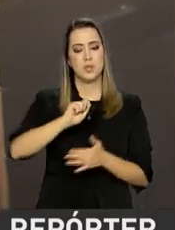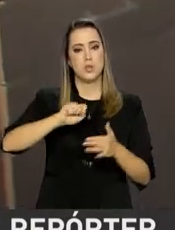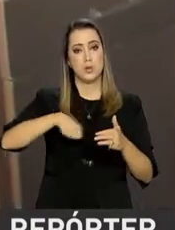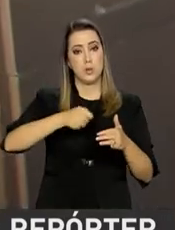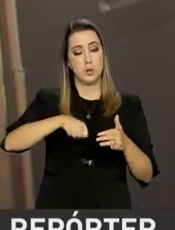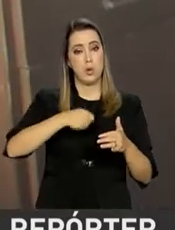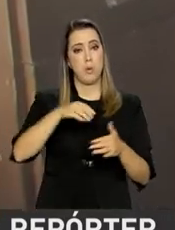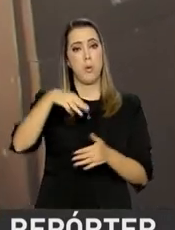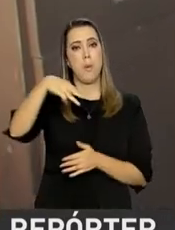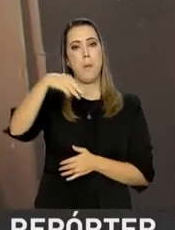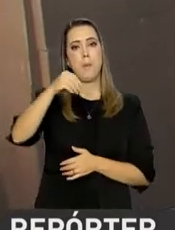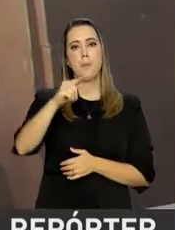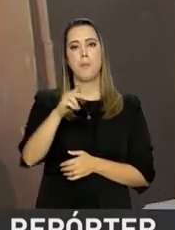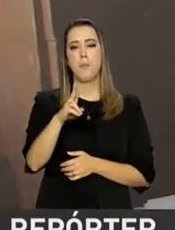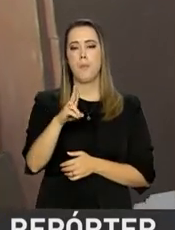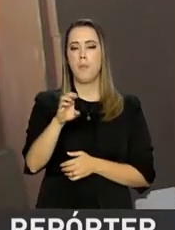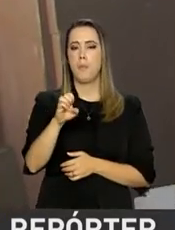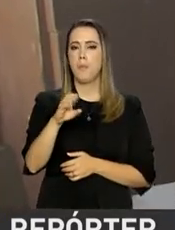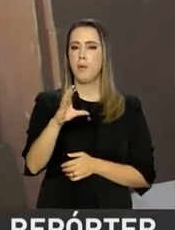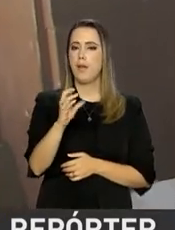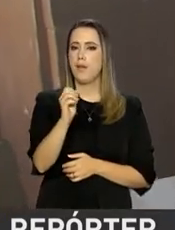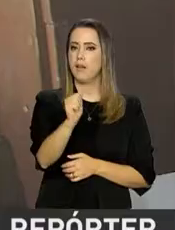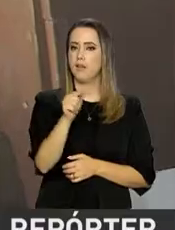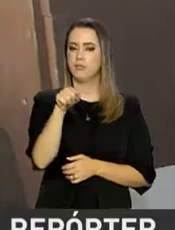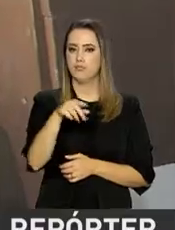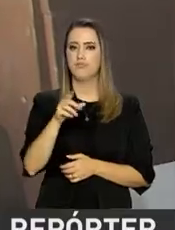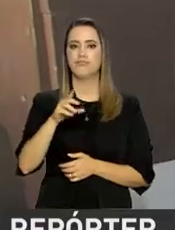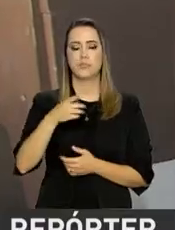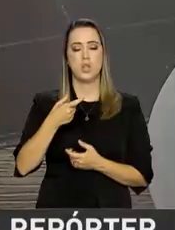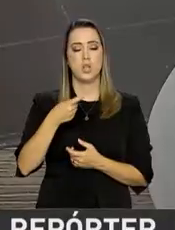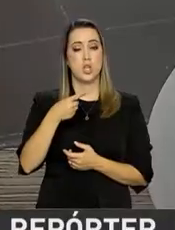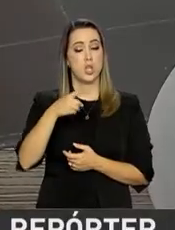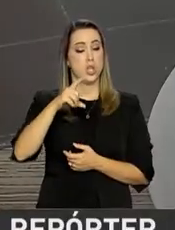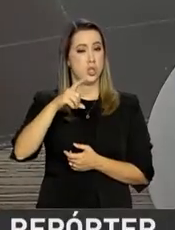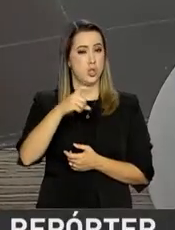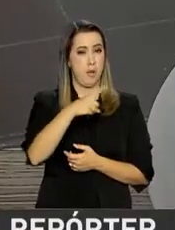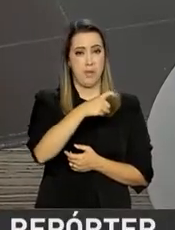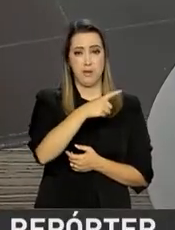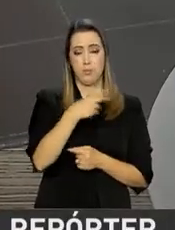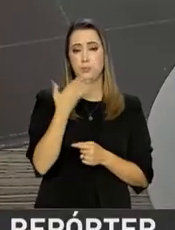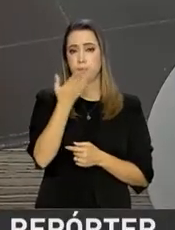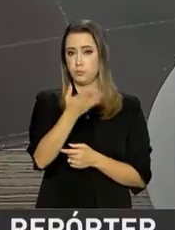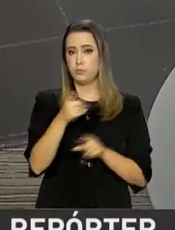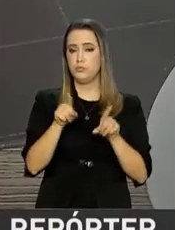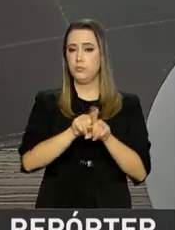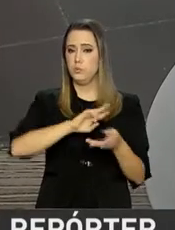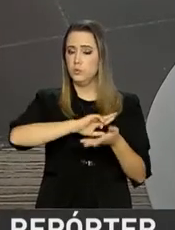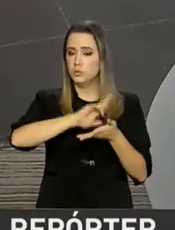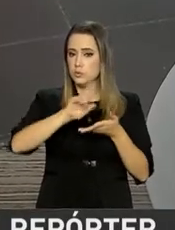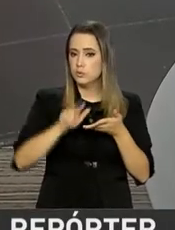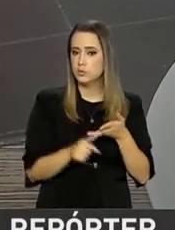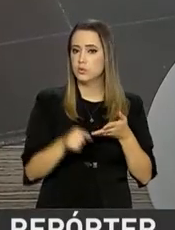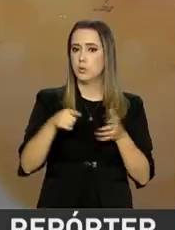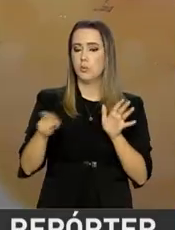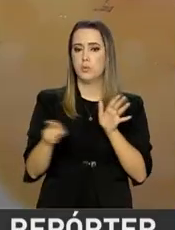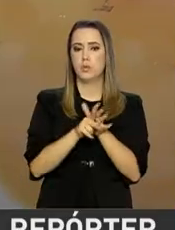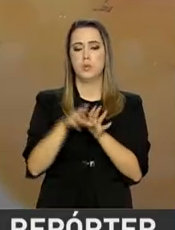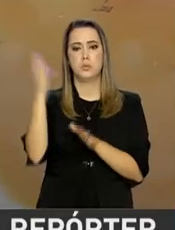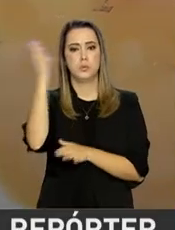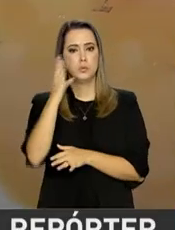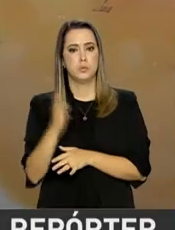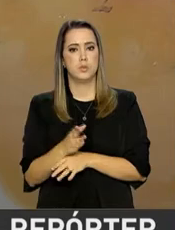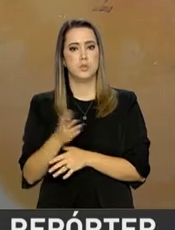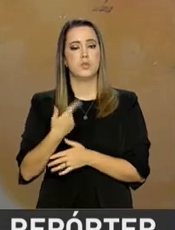camarão tradicional dos estados da bahia e do espírito santo na receita ingredientes tipicamente brasileiros como